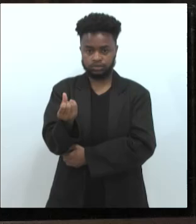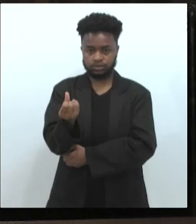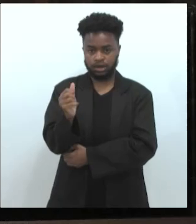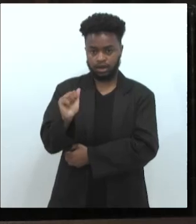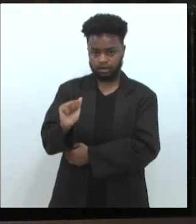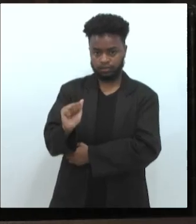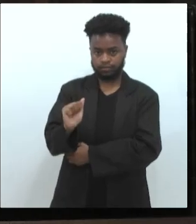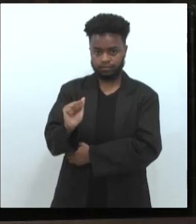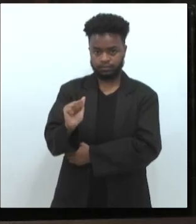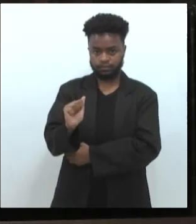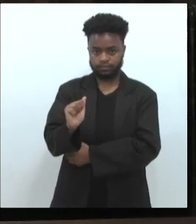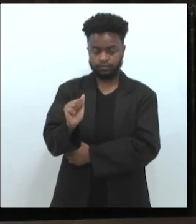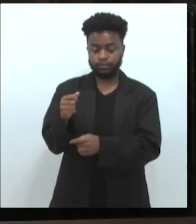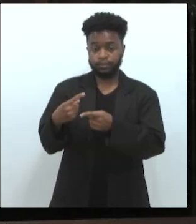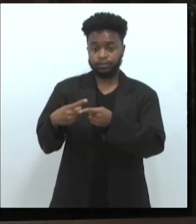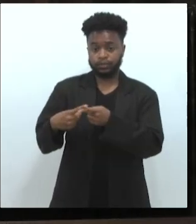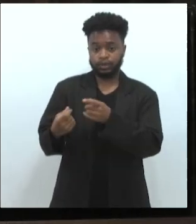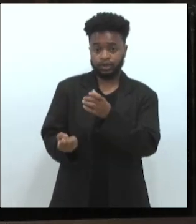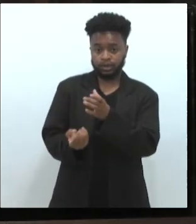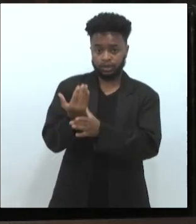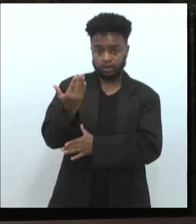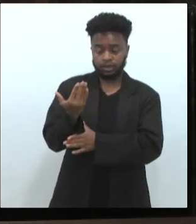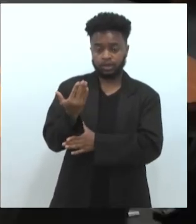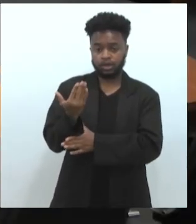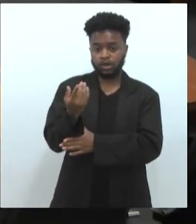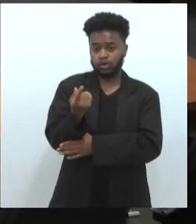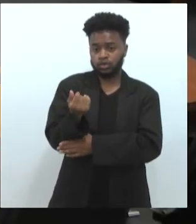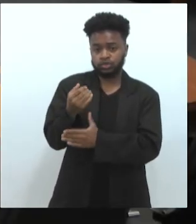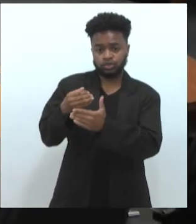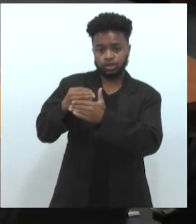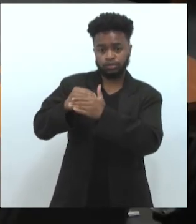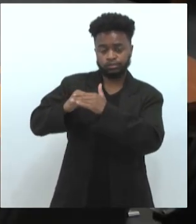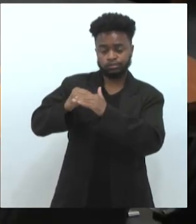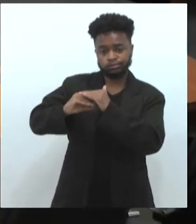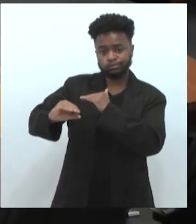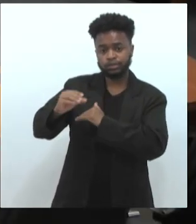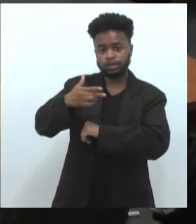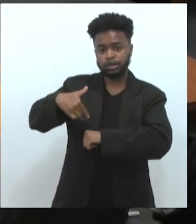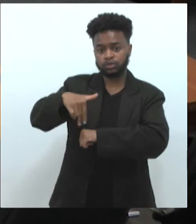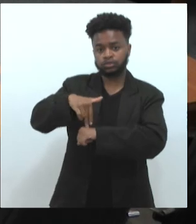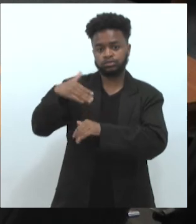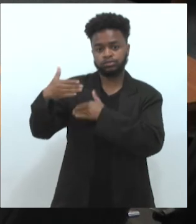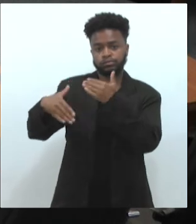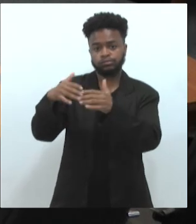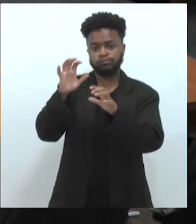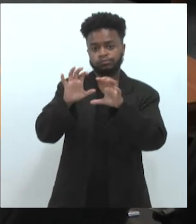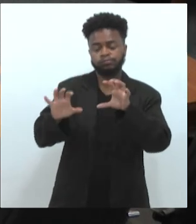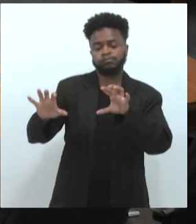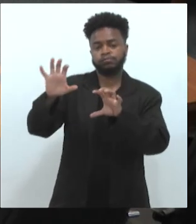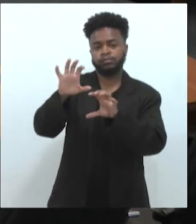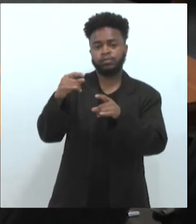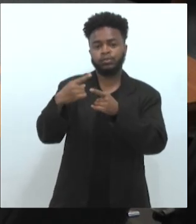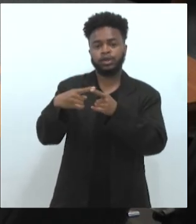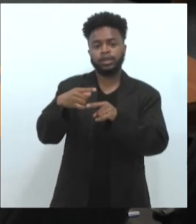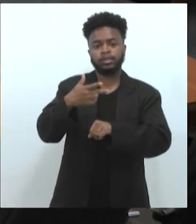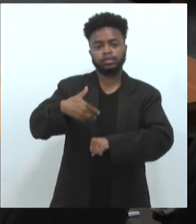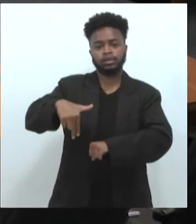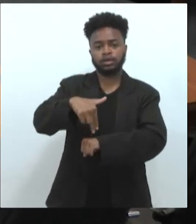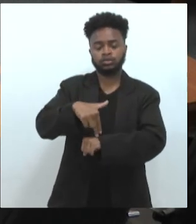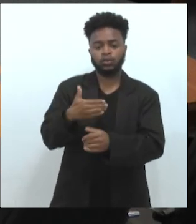156A, que cria o Fundo Nacional de Desenvolvimento Regional, que a União